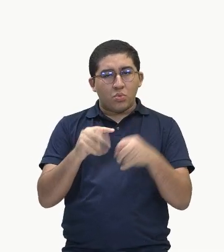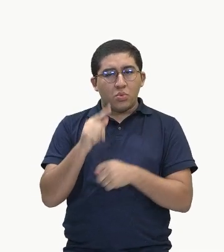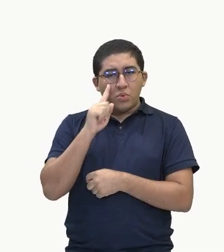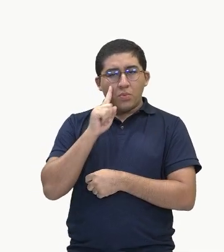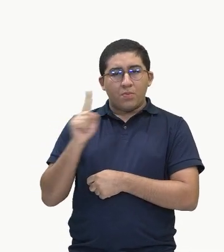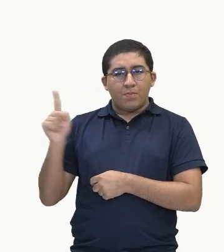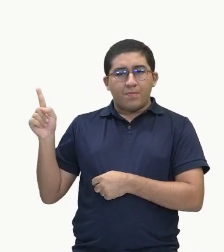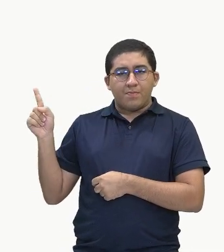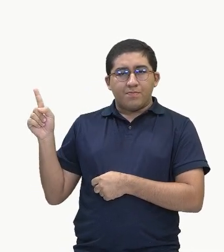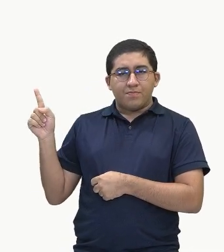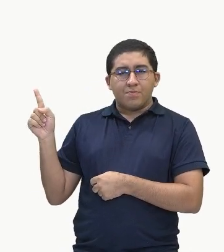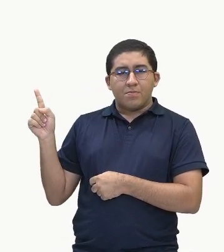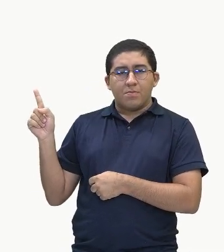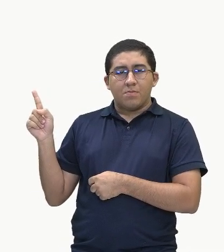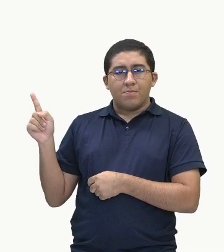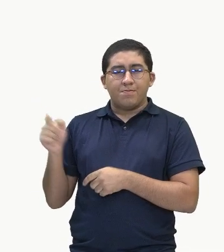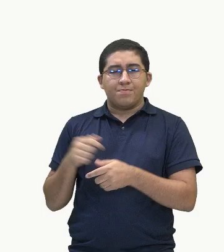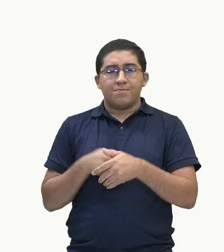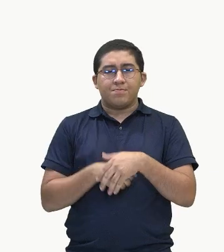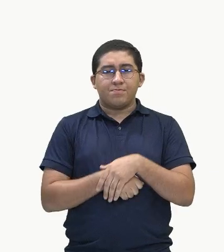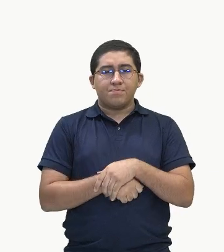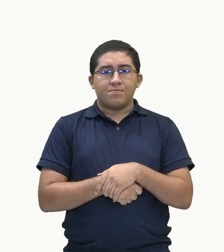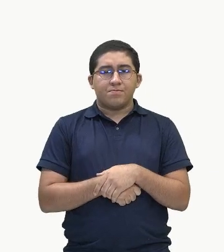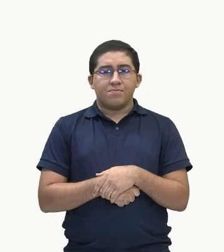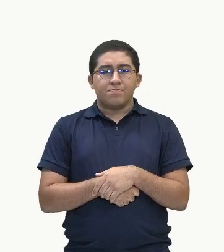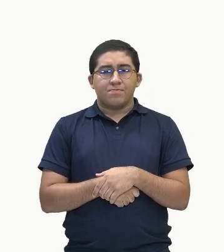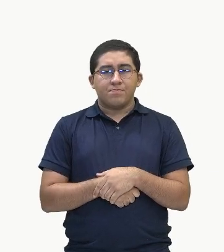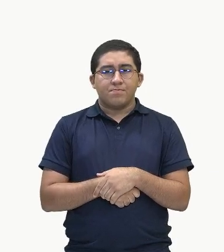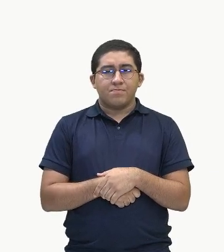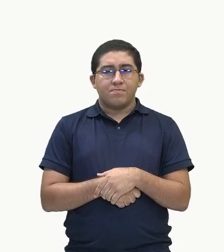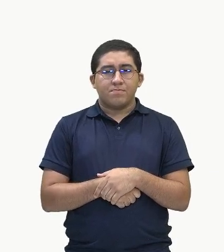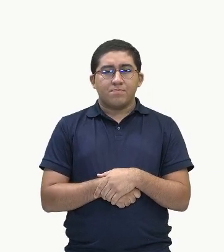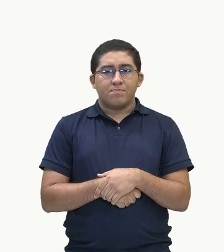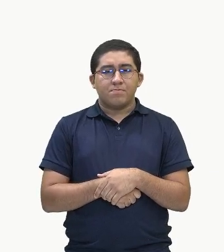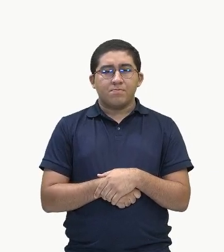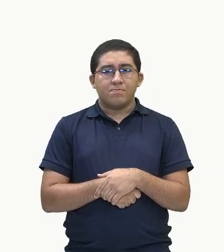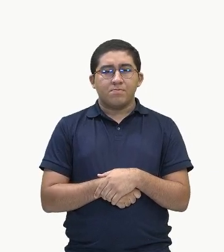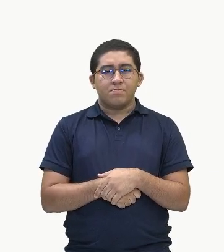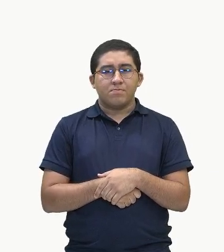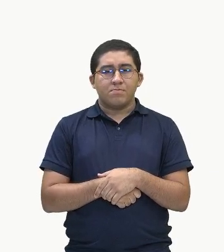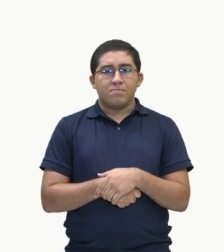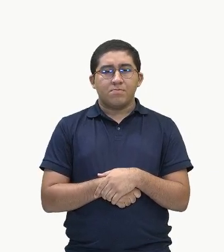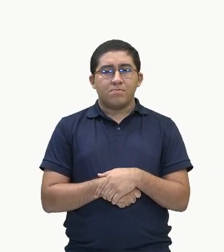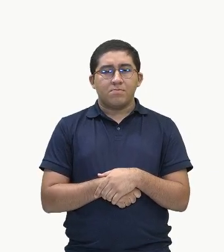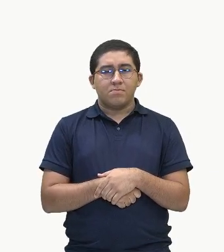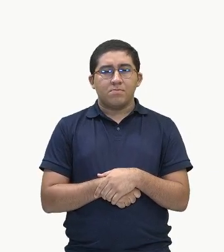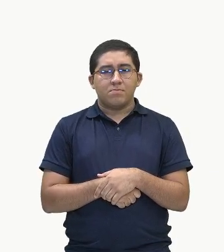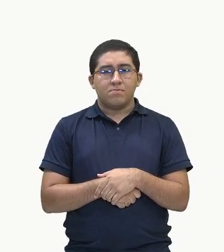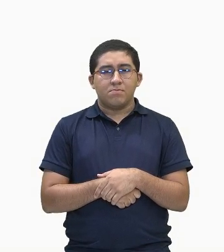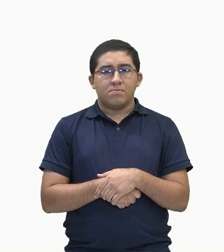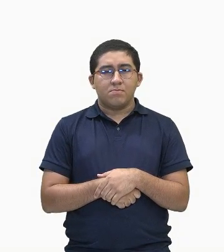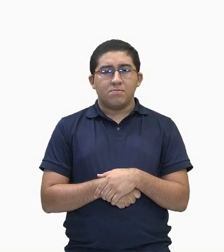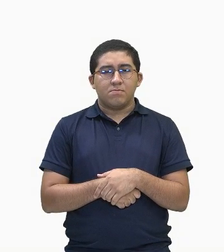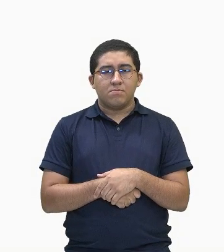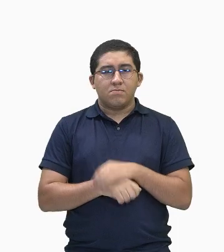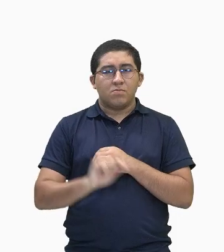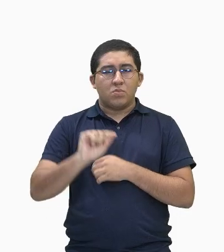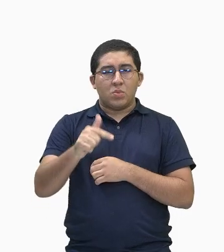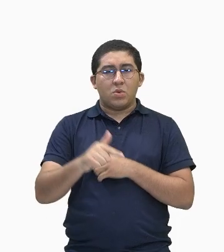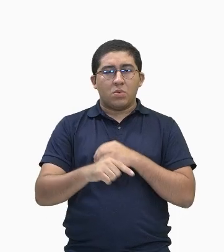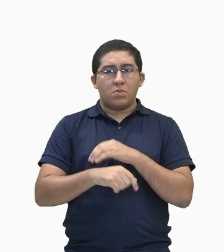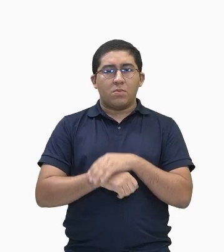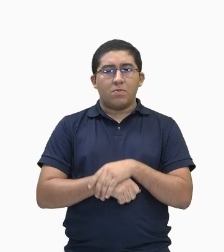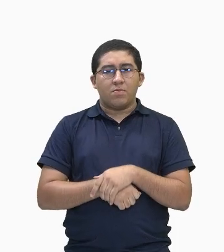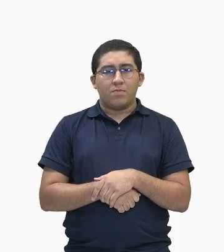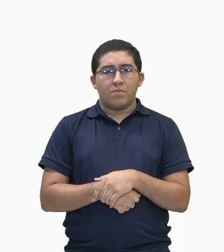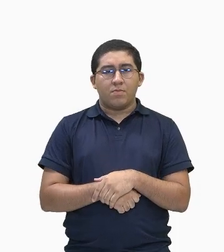appearance, creatures e predators, ok? Predators. O próximo,